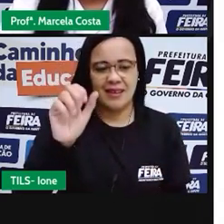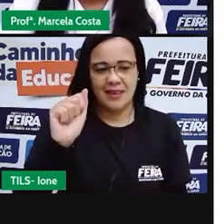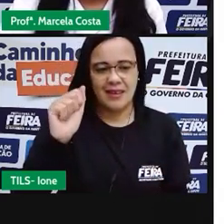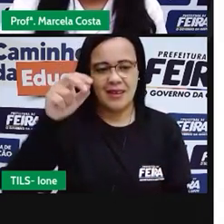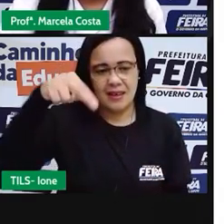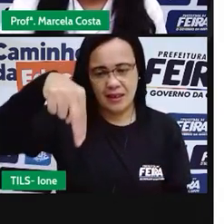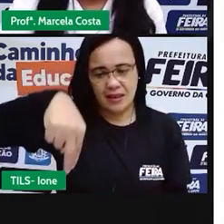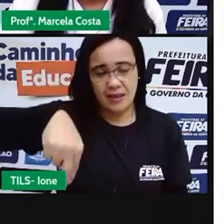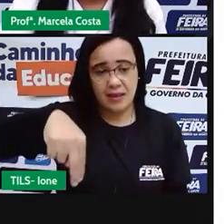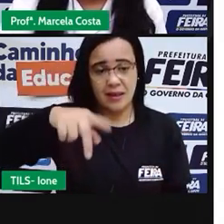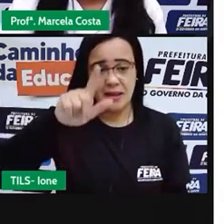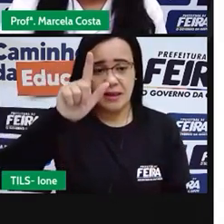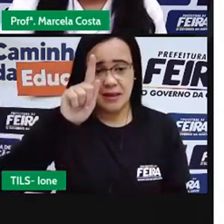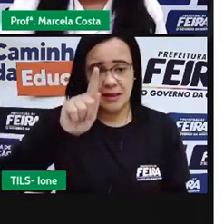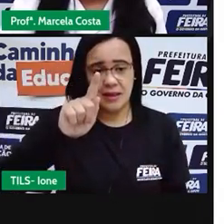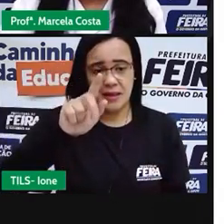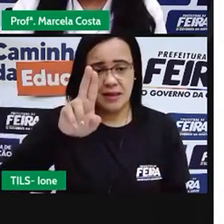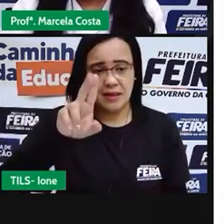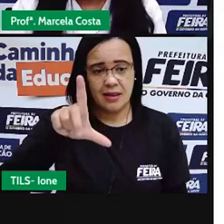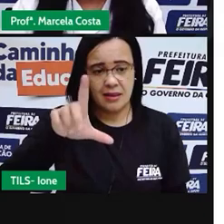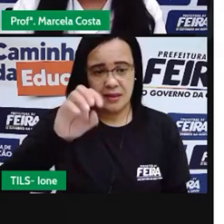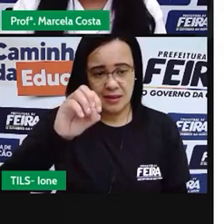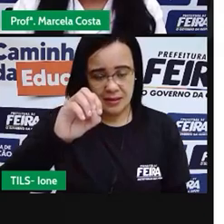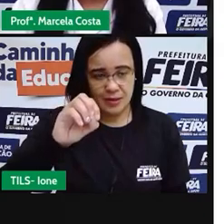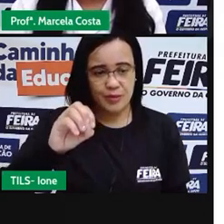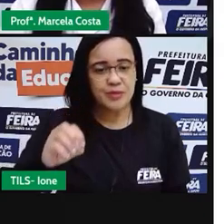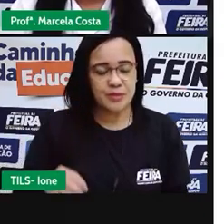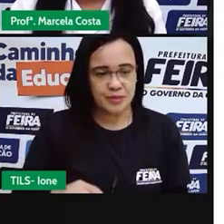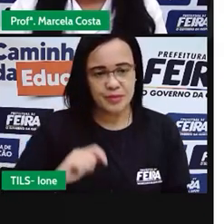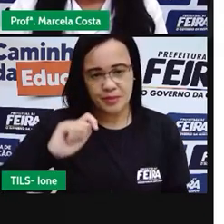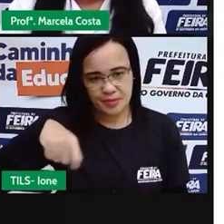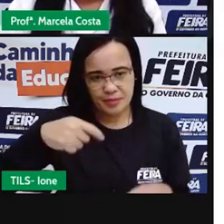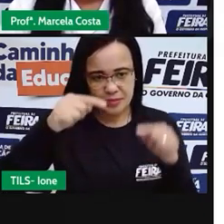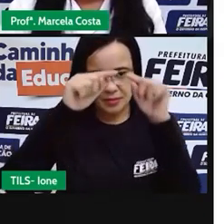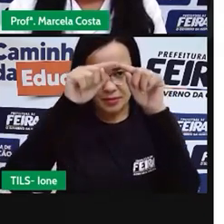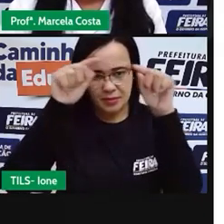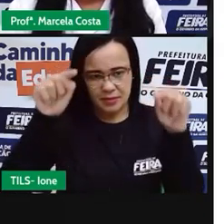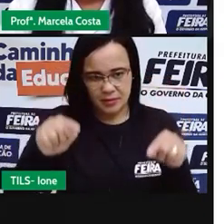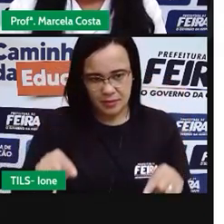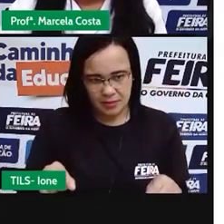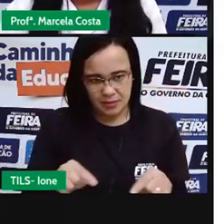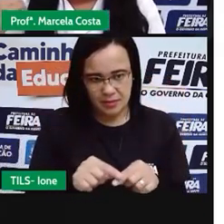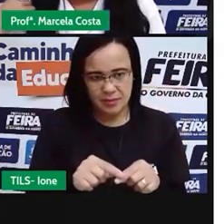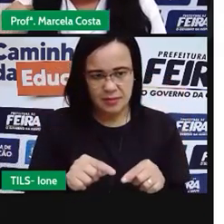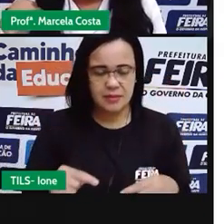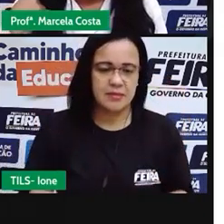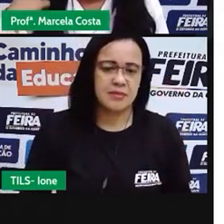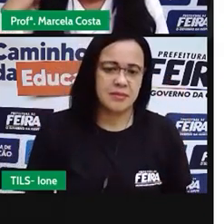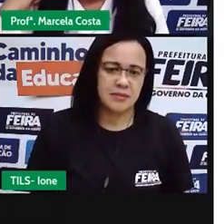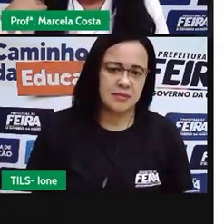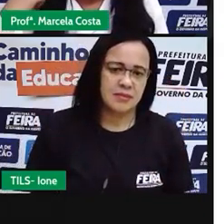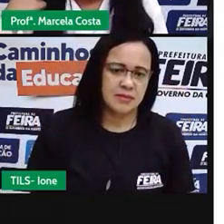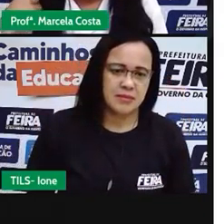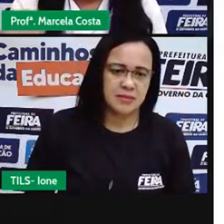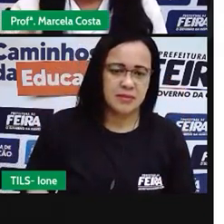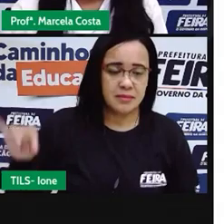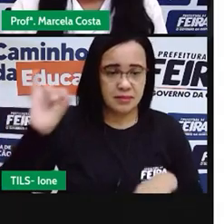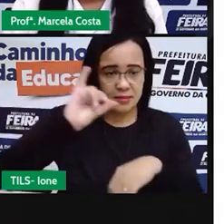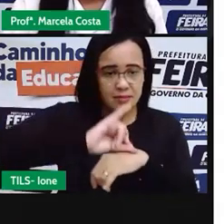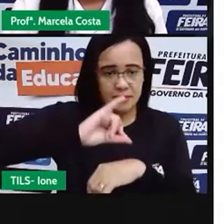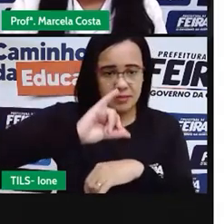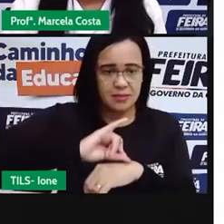A gente vê que as portas têm o formato de um retângulo, não é isso?